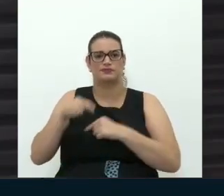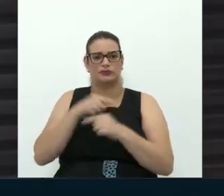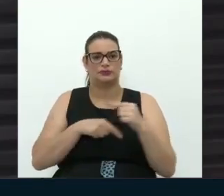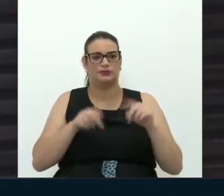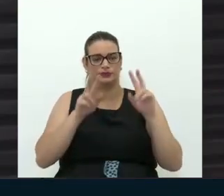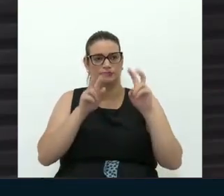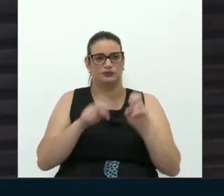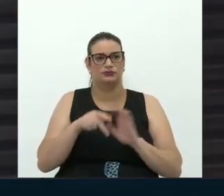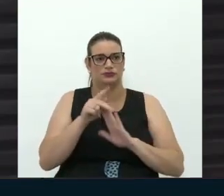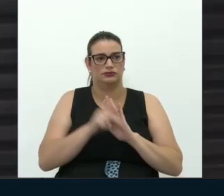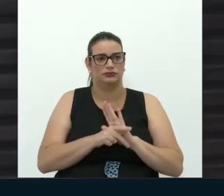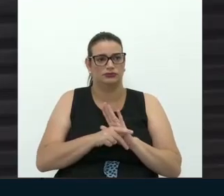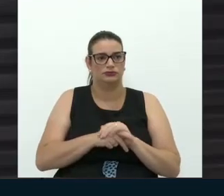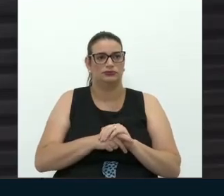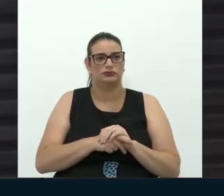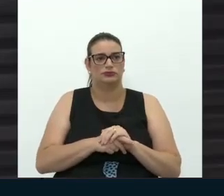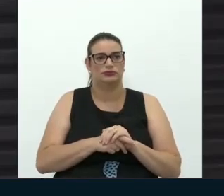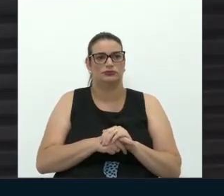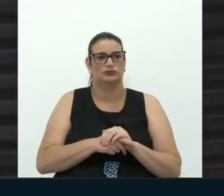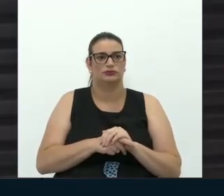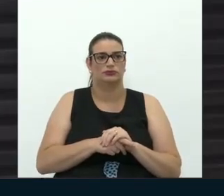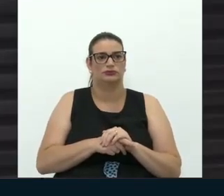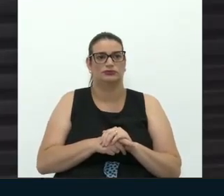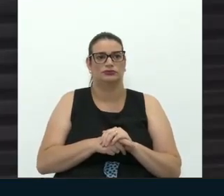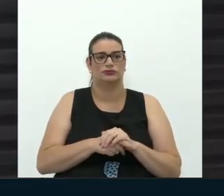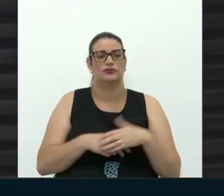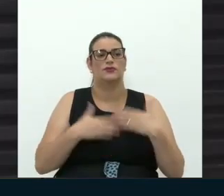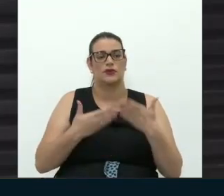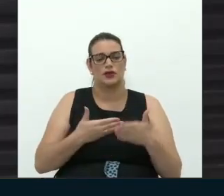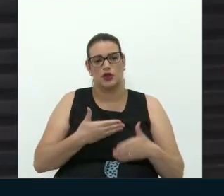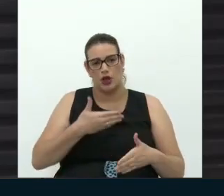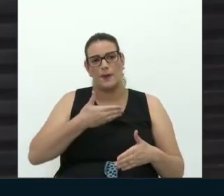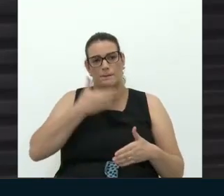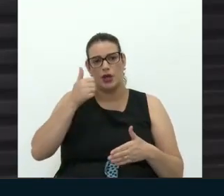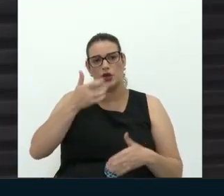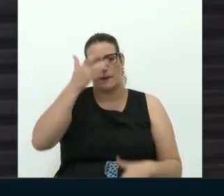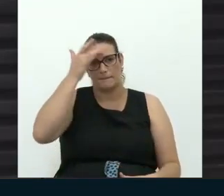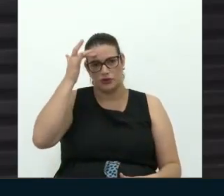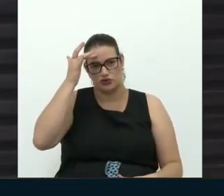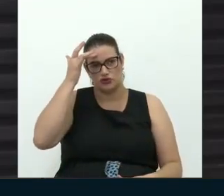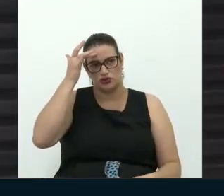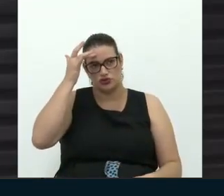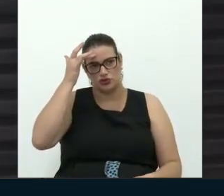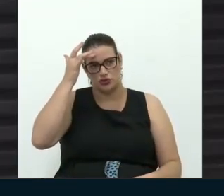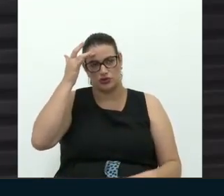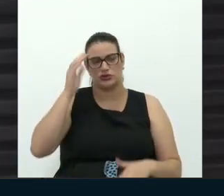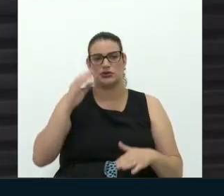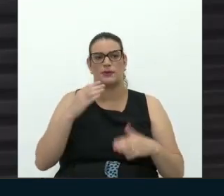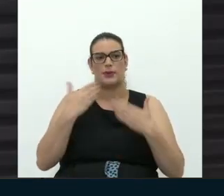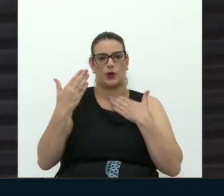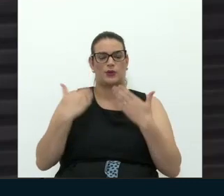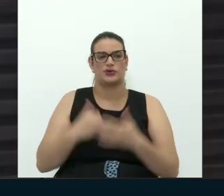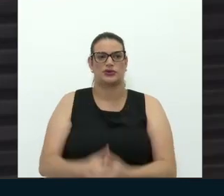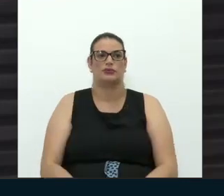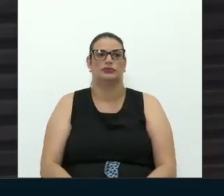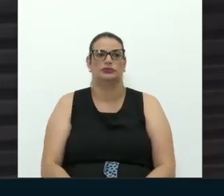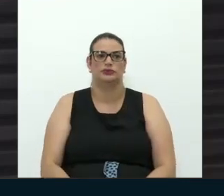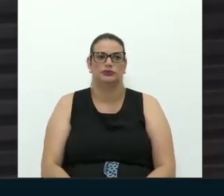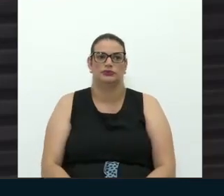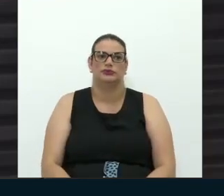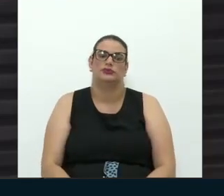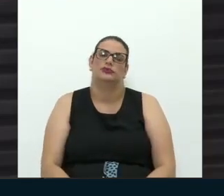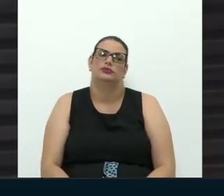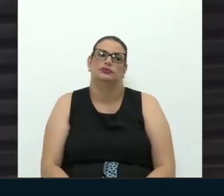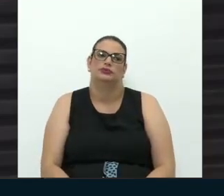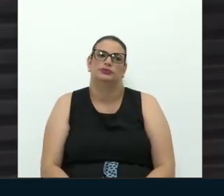determinados projetos sei lá é muito melhor ter menos pessoa menos pessoas para conversar então